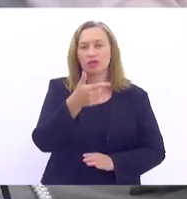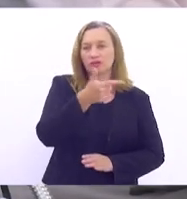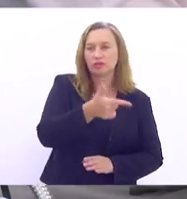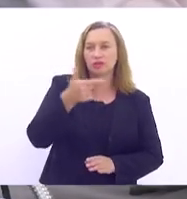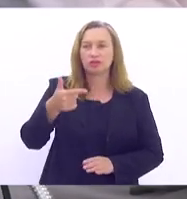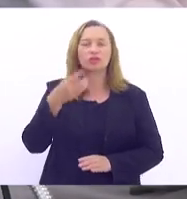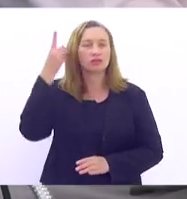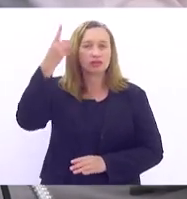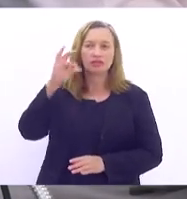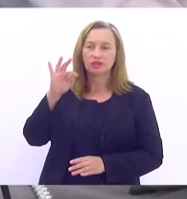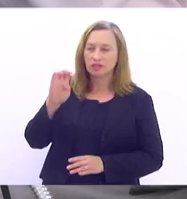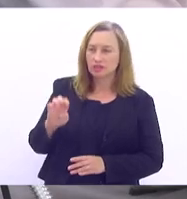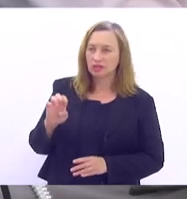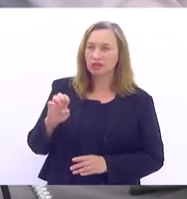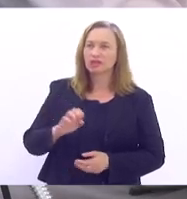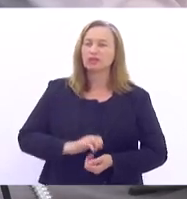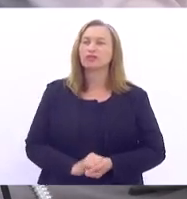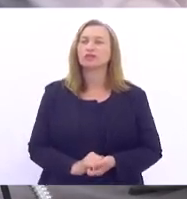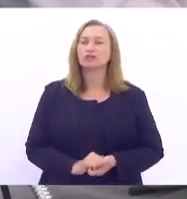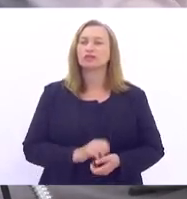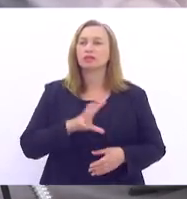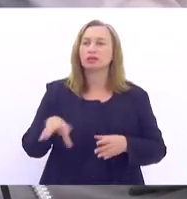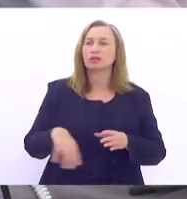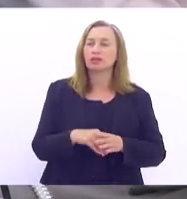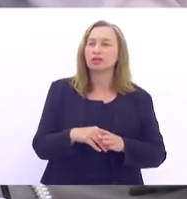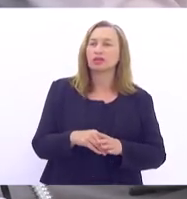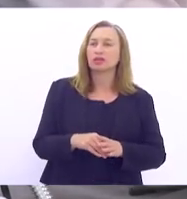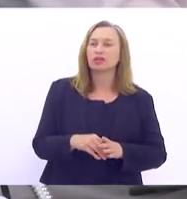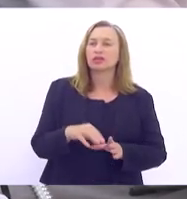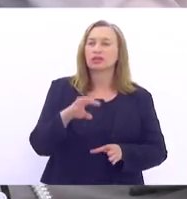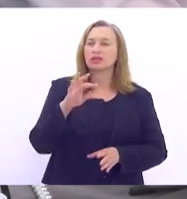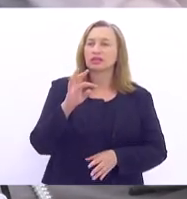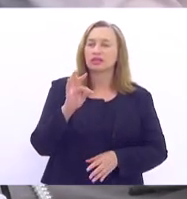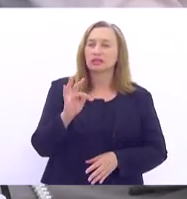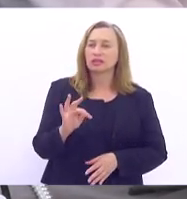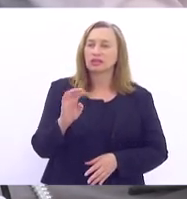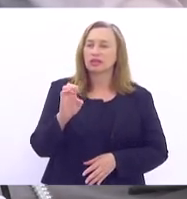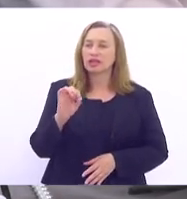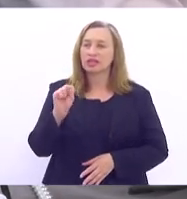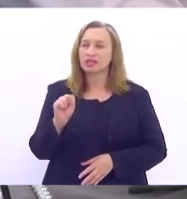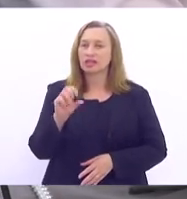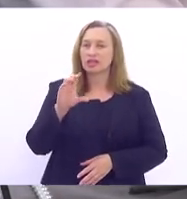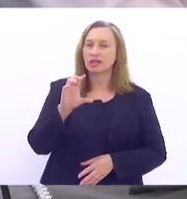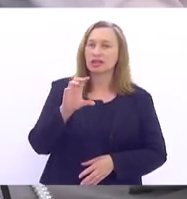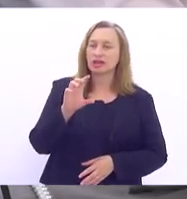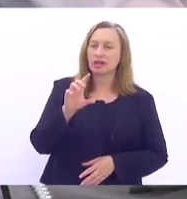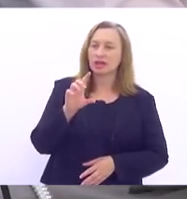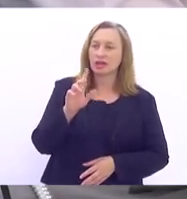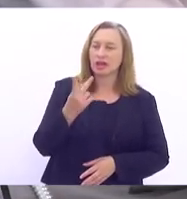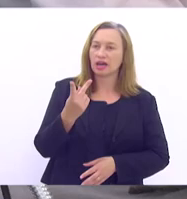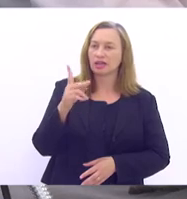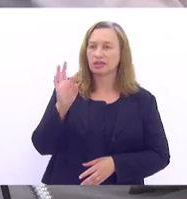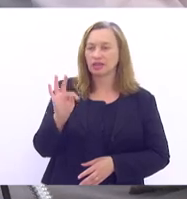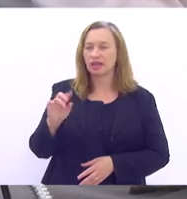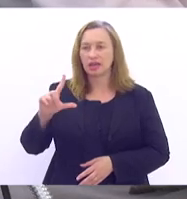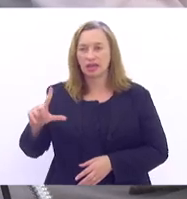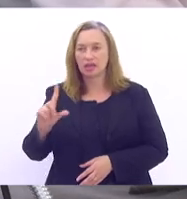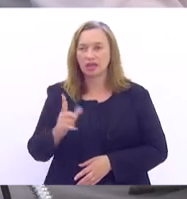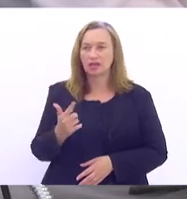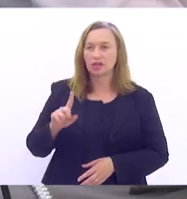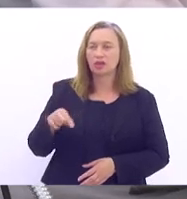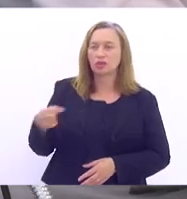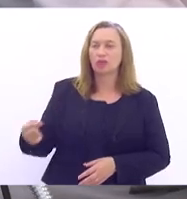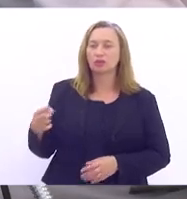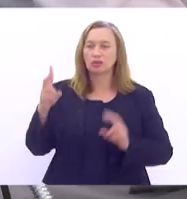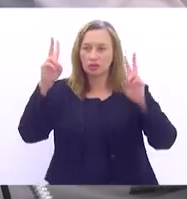deputada Franciane Mota, que dispõe sobre a aplicação do teste HTLV no adolescente infrator e da outras providências. Para parecer, deputado